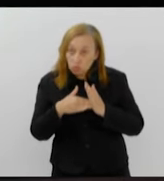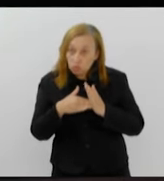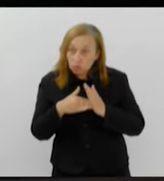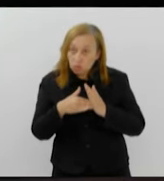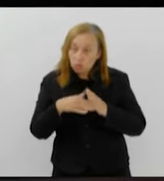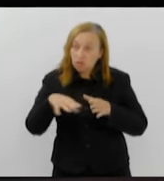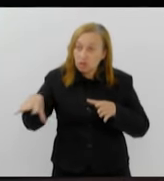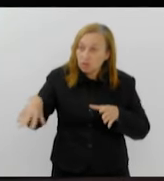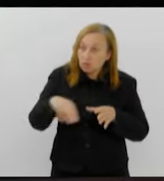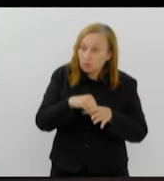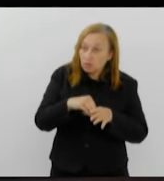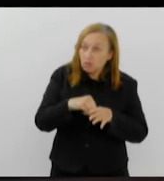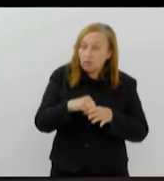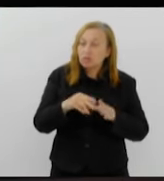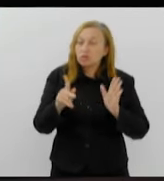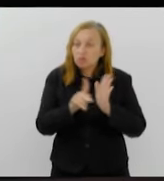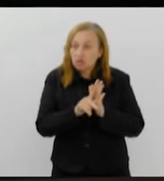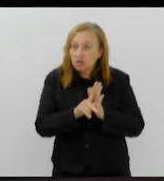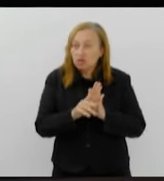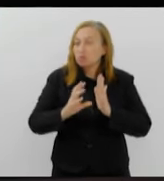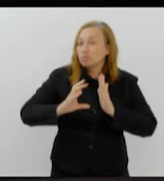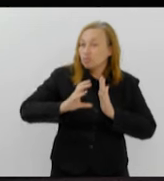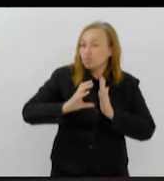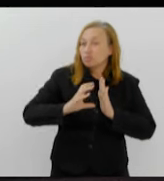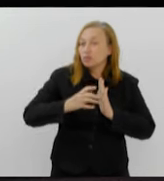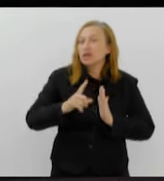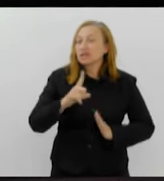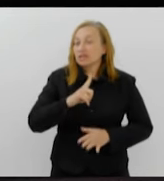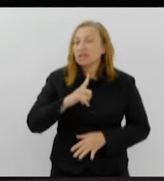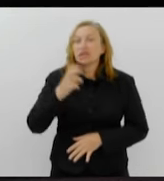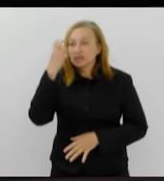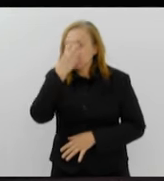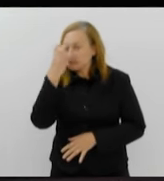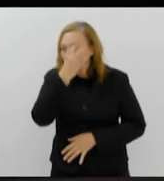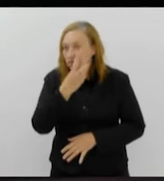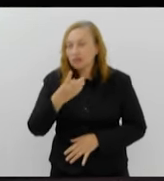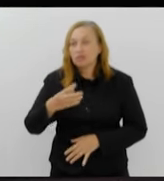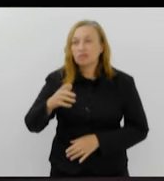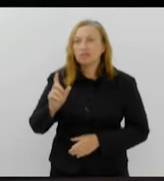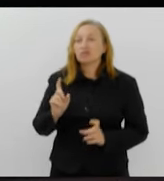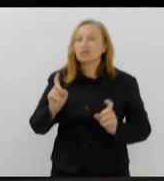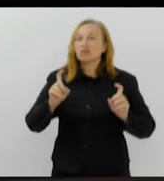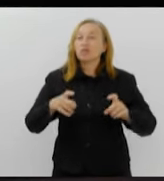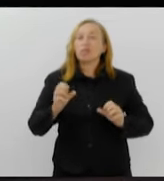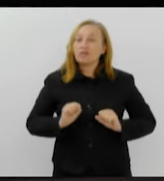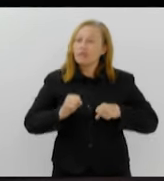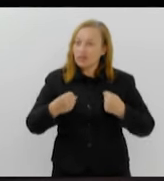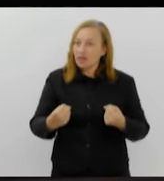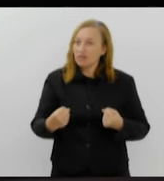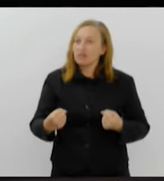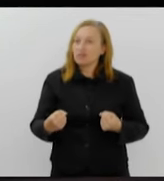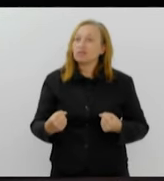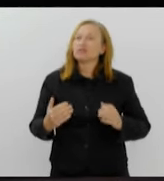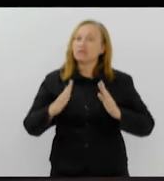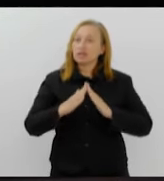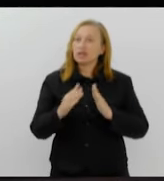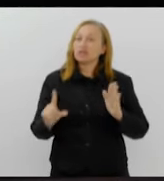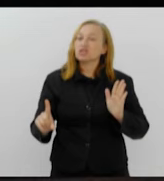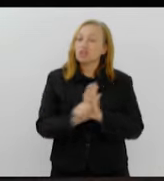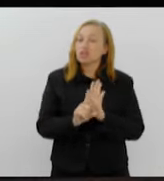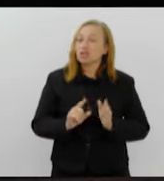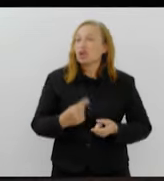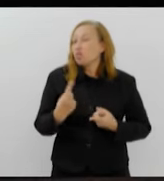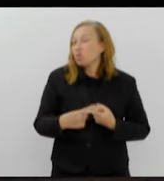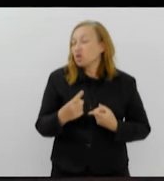integram esse projeto político que tem na deputada Verônica Lima uma defensora nessa casa Legislativa